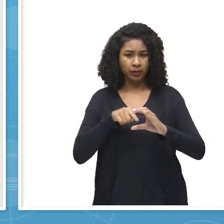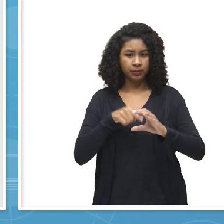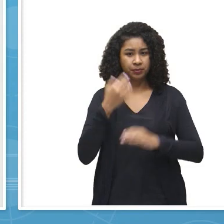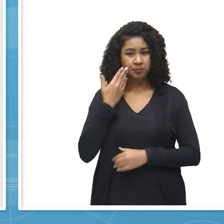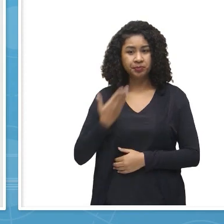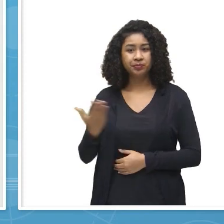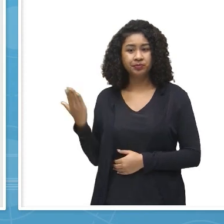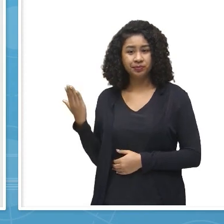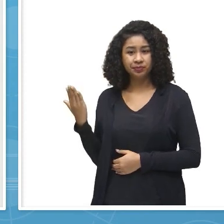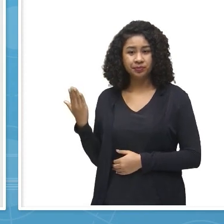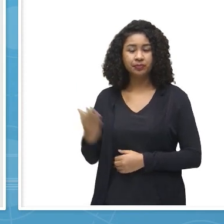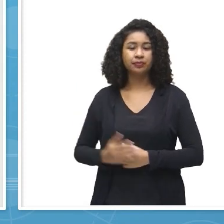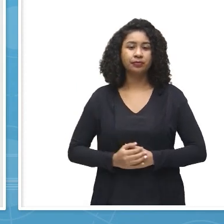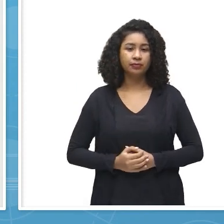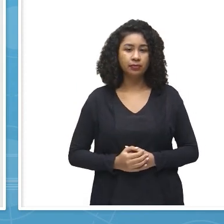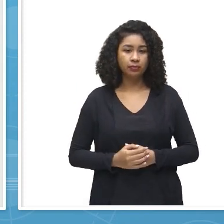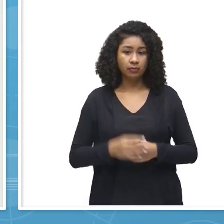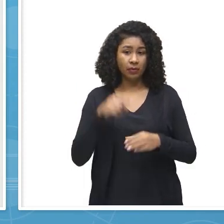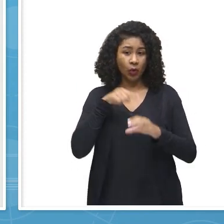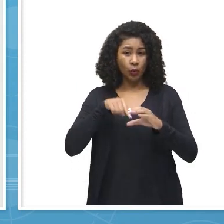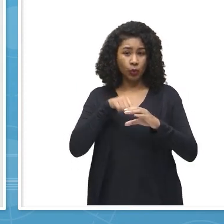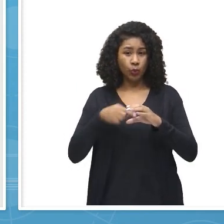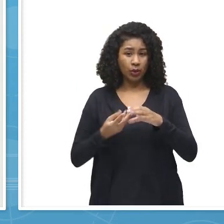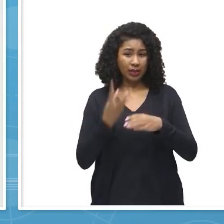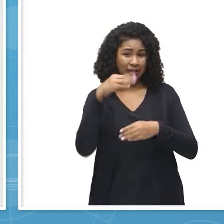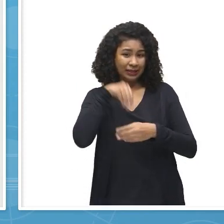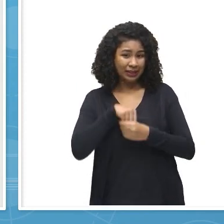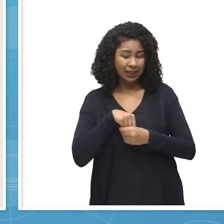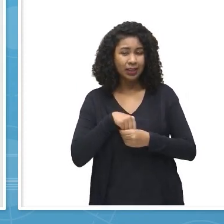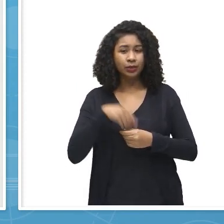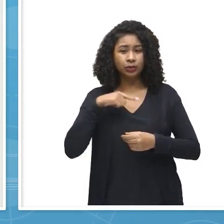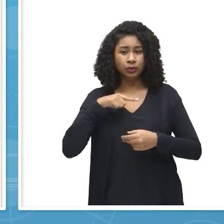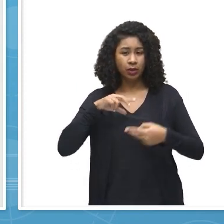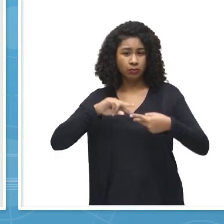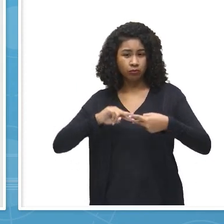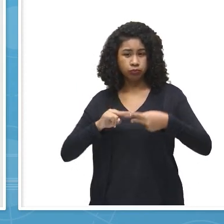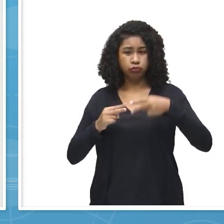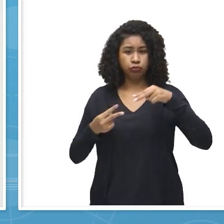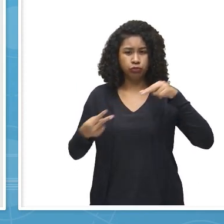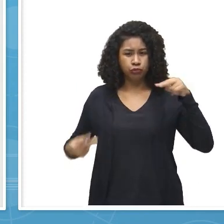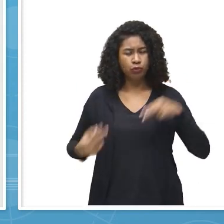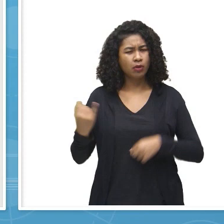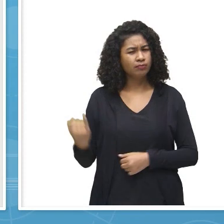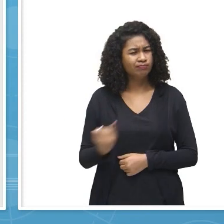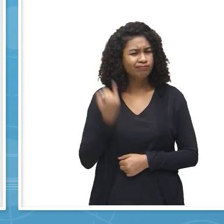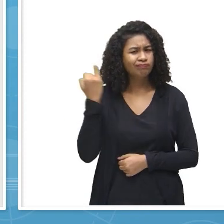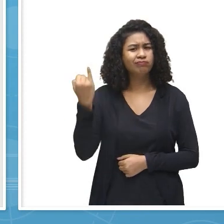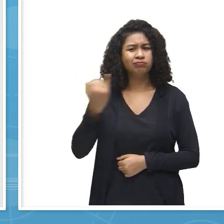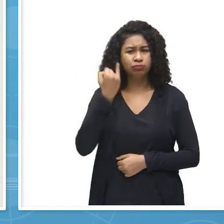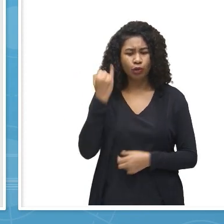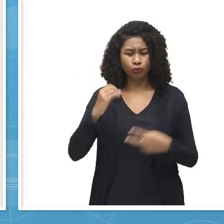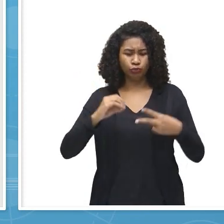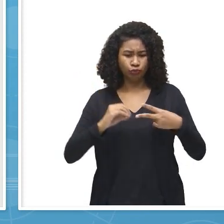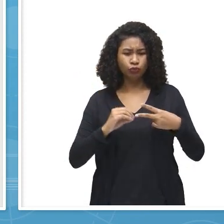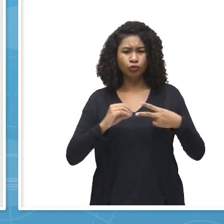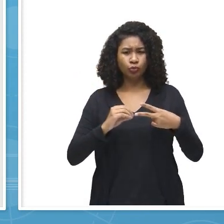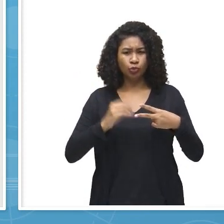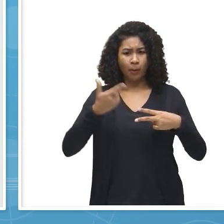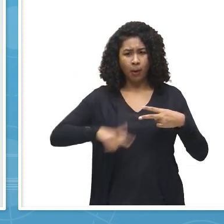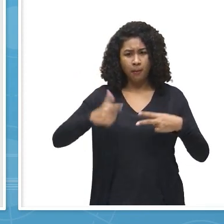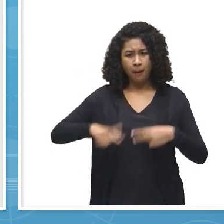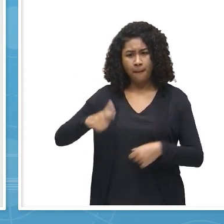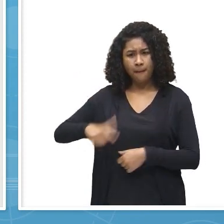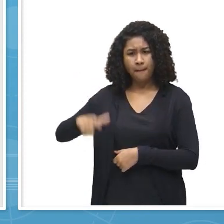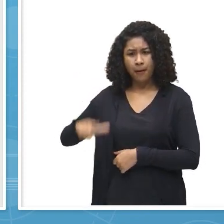Dentro desse núcleo tem um material genético que é tão importante aí para ser repassado para os descendentes, né? E vieram ali